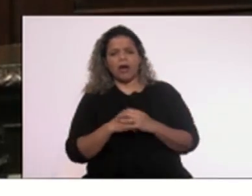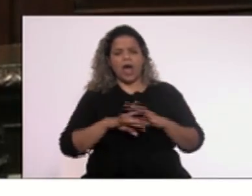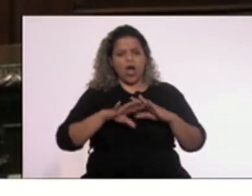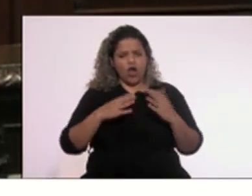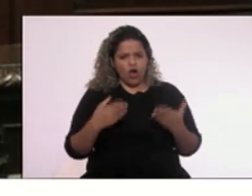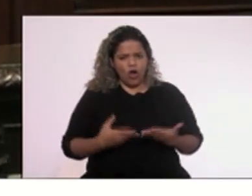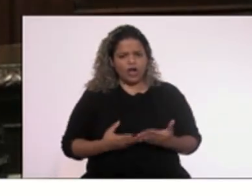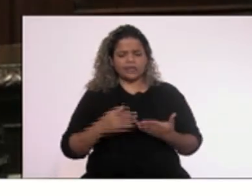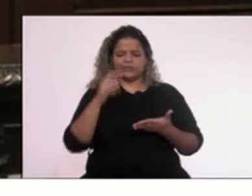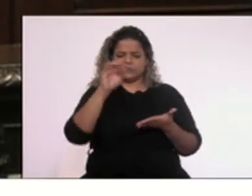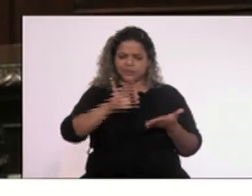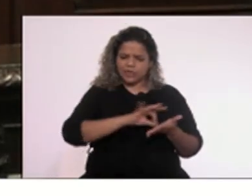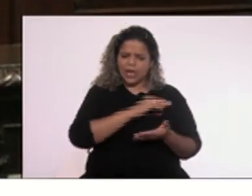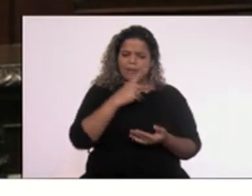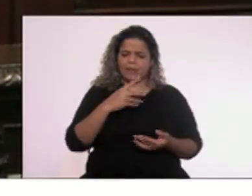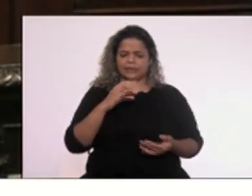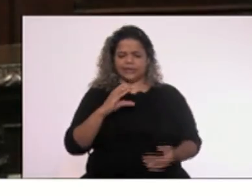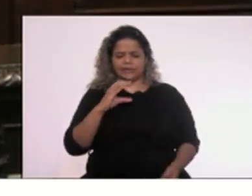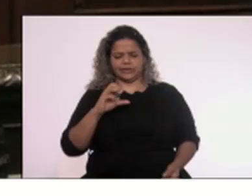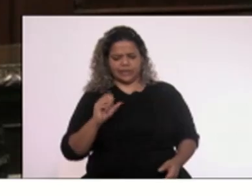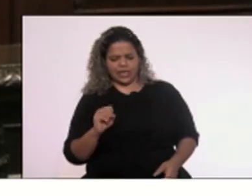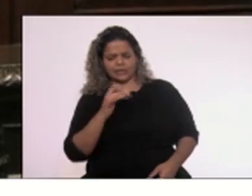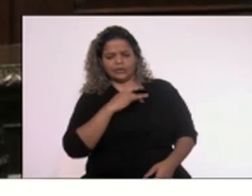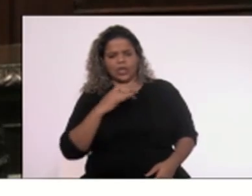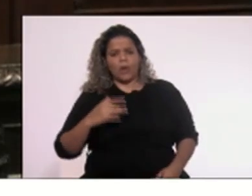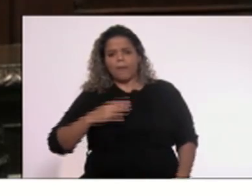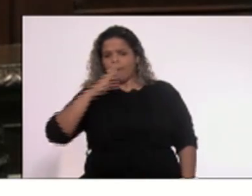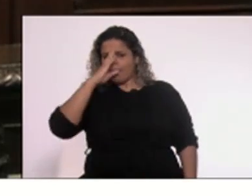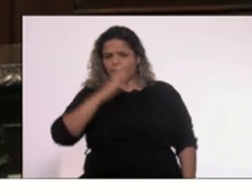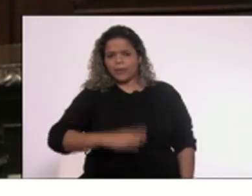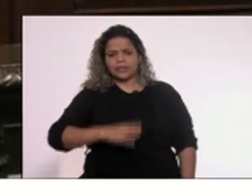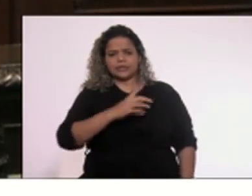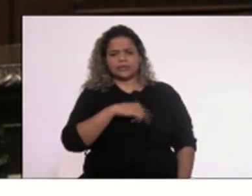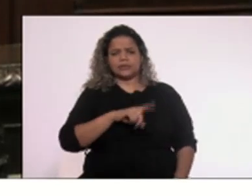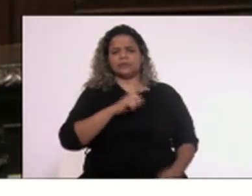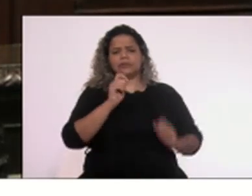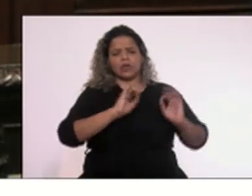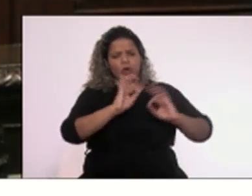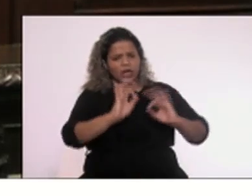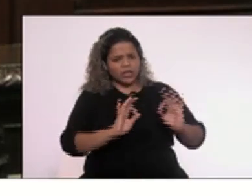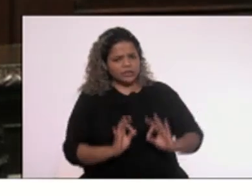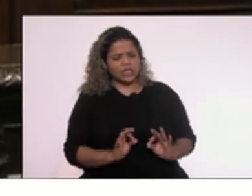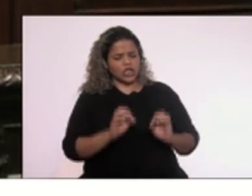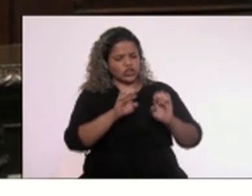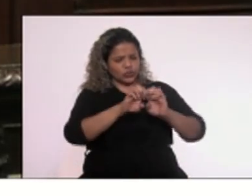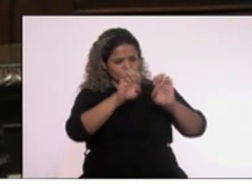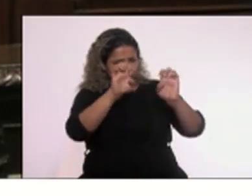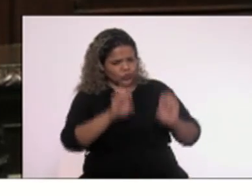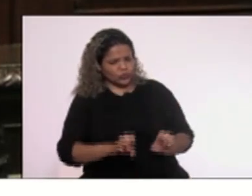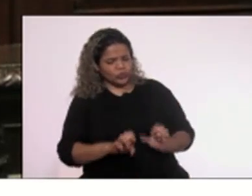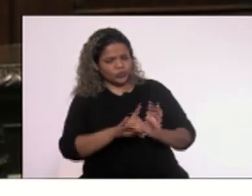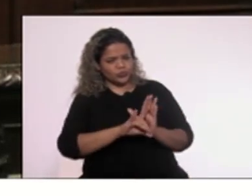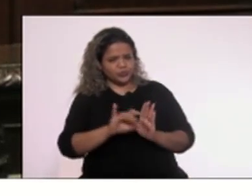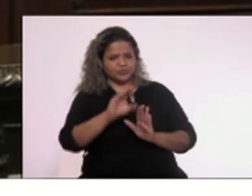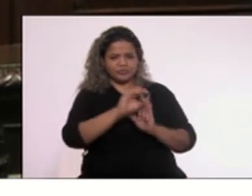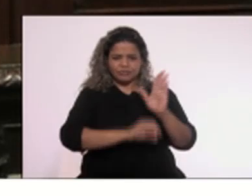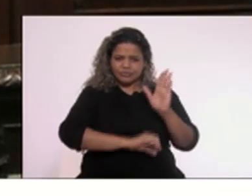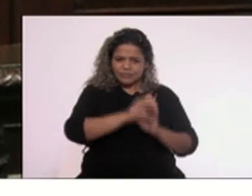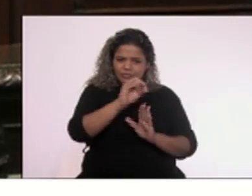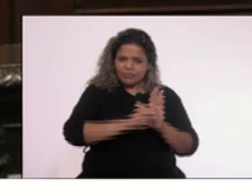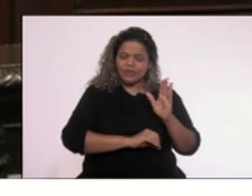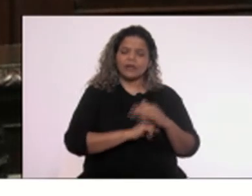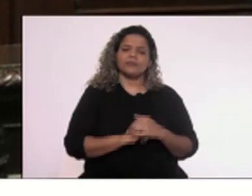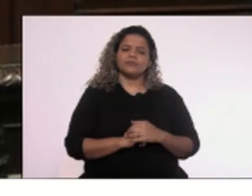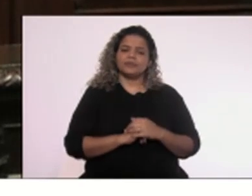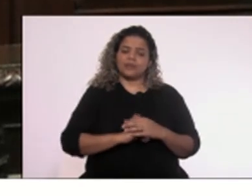nós inscrevemos o PCCS da Saúde como um princípio que deve organizar, estruturar a lei orçamentária que nós vamos votar no